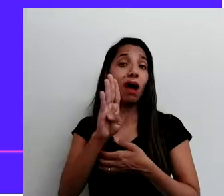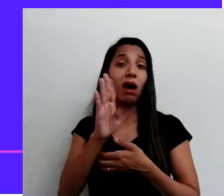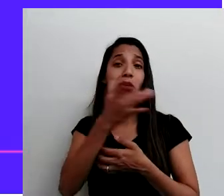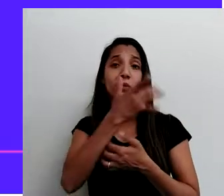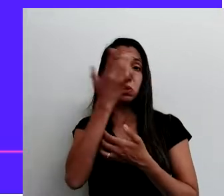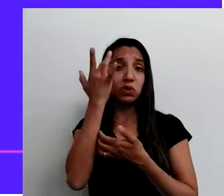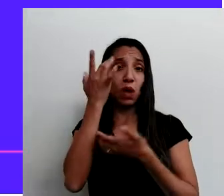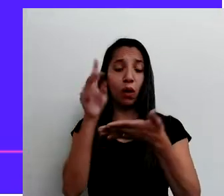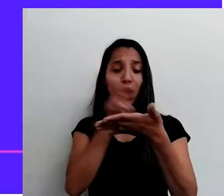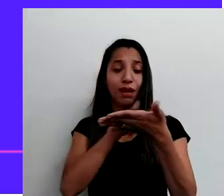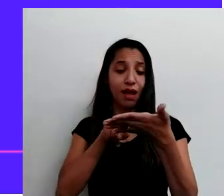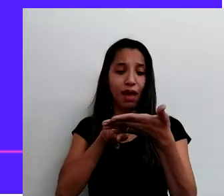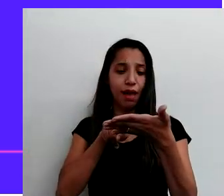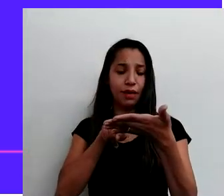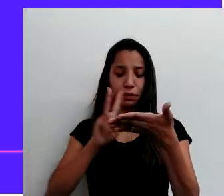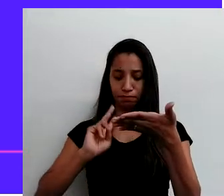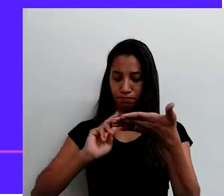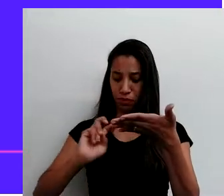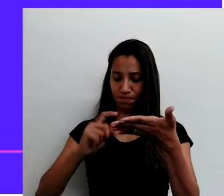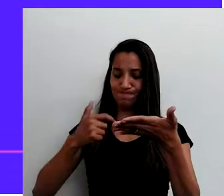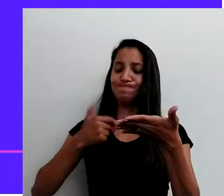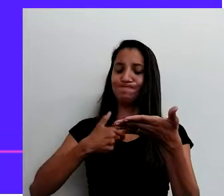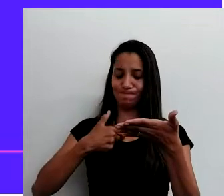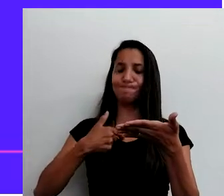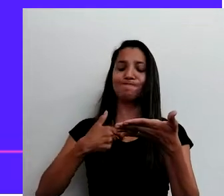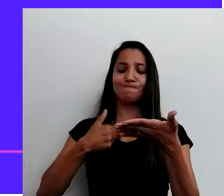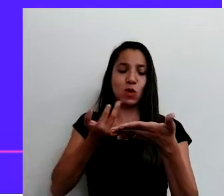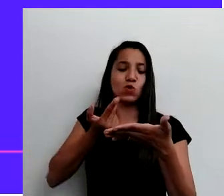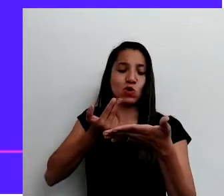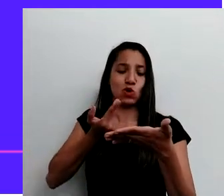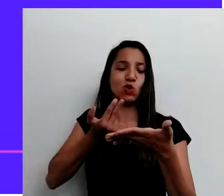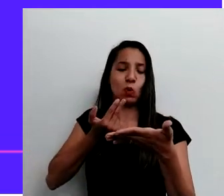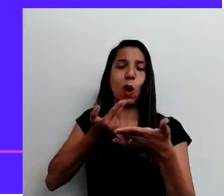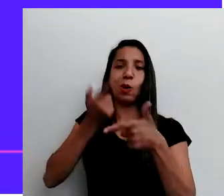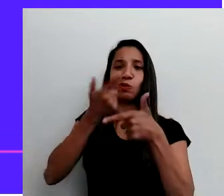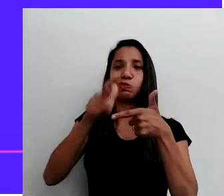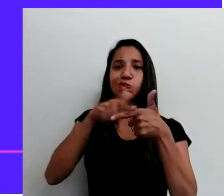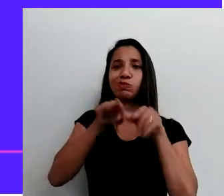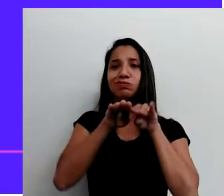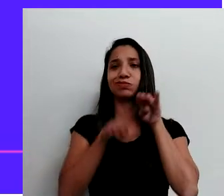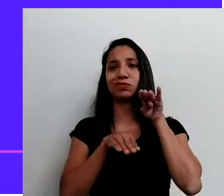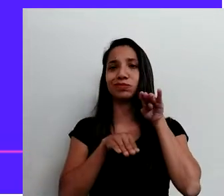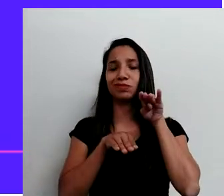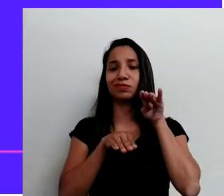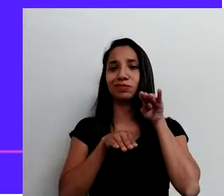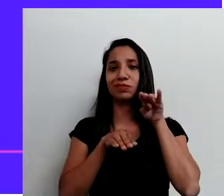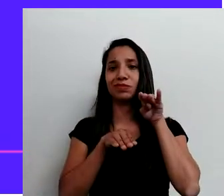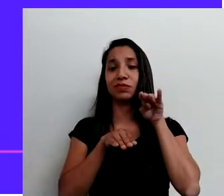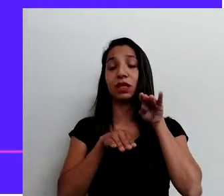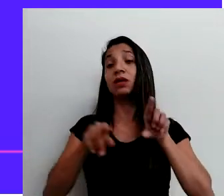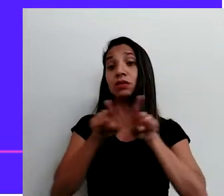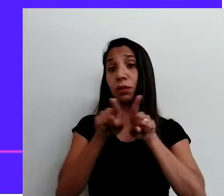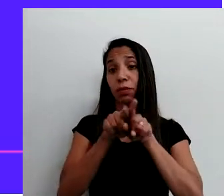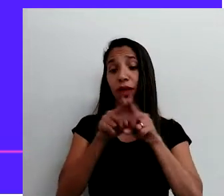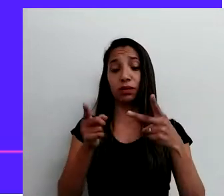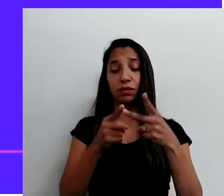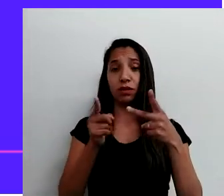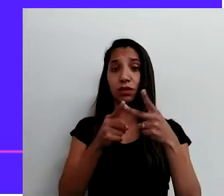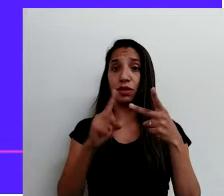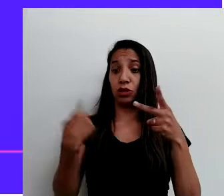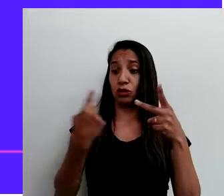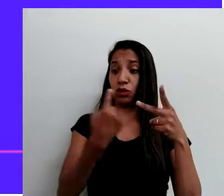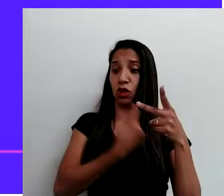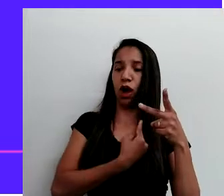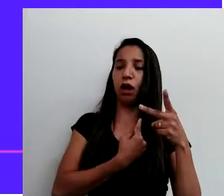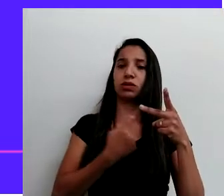pode ser uma cobertura agradável para quem é agente ou figura privilegiada desse ambiente